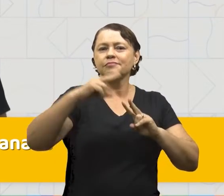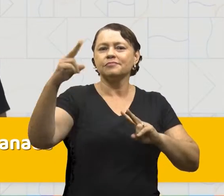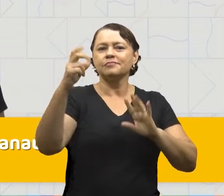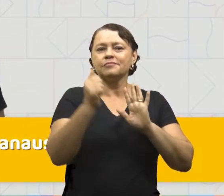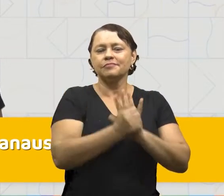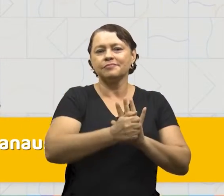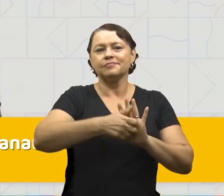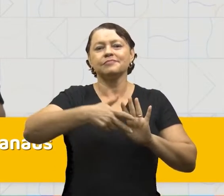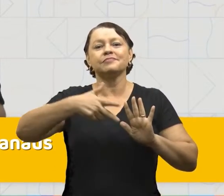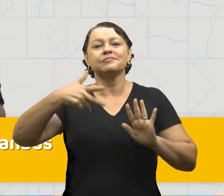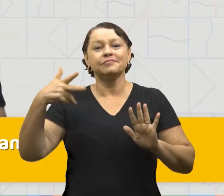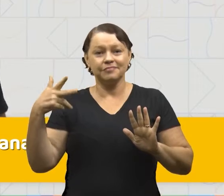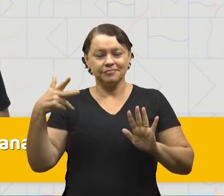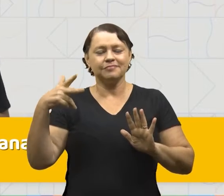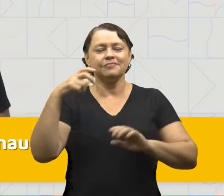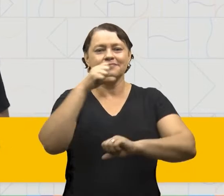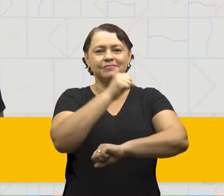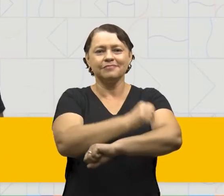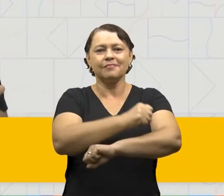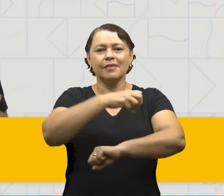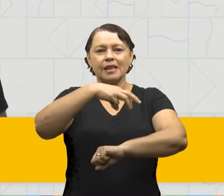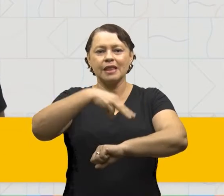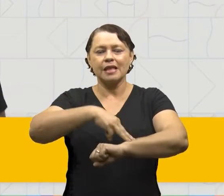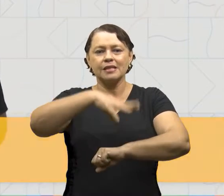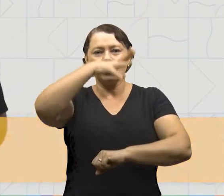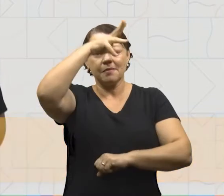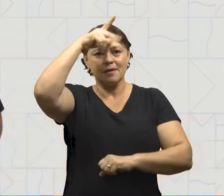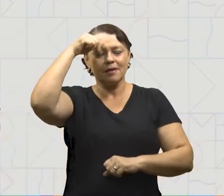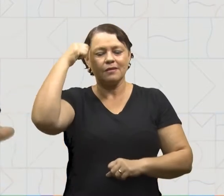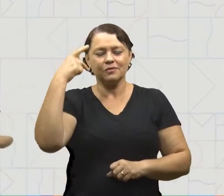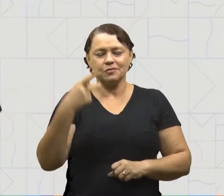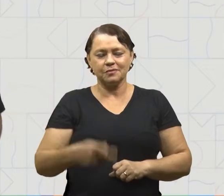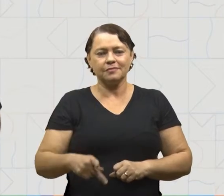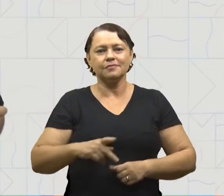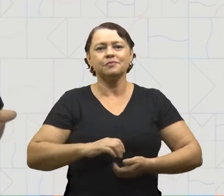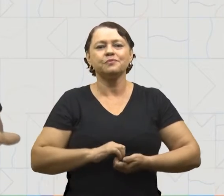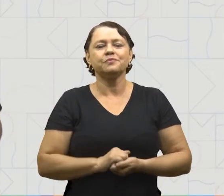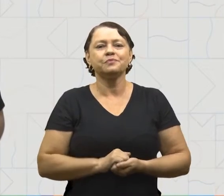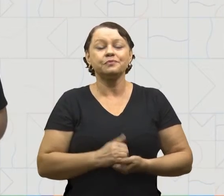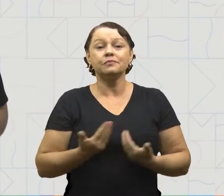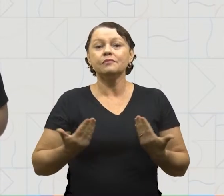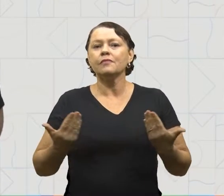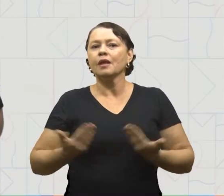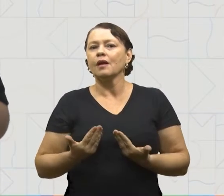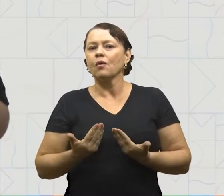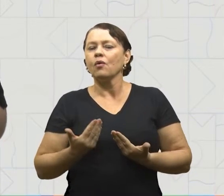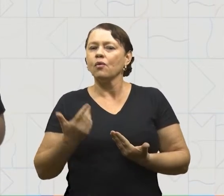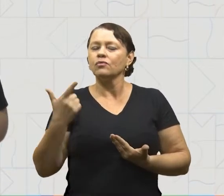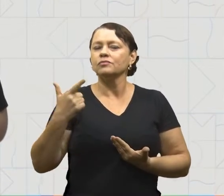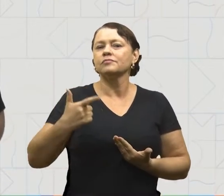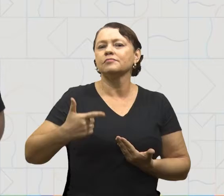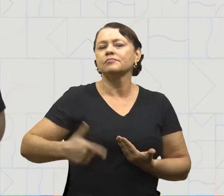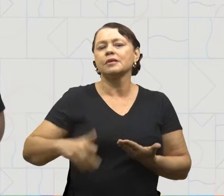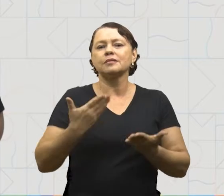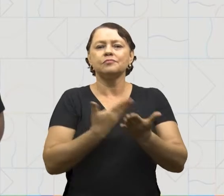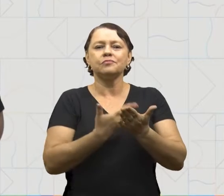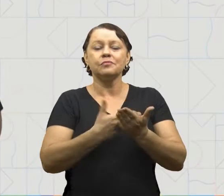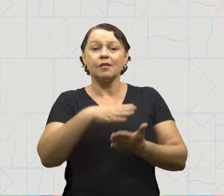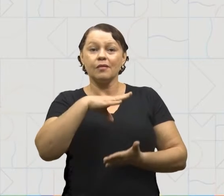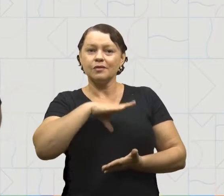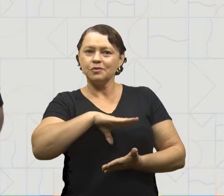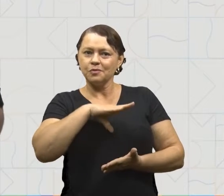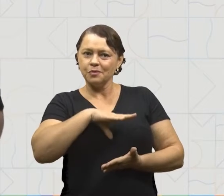do Centro de Mídias e Tecnologias Educacionais da CEMED Manaus. Hoje iremos a mais uma aula de